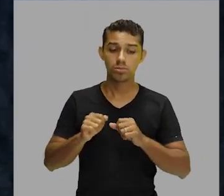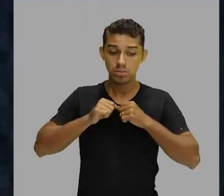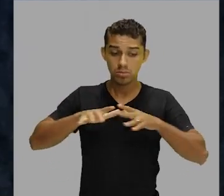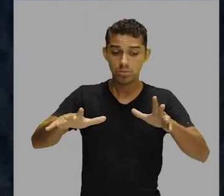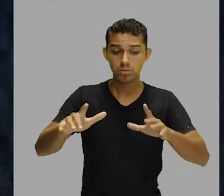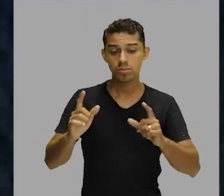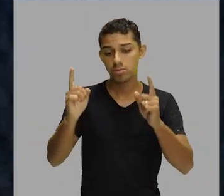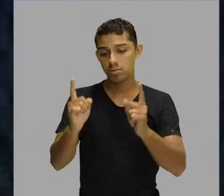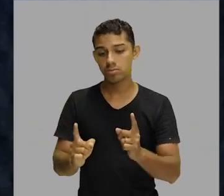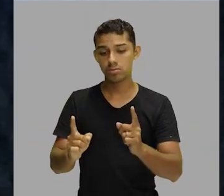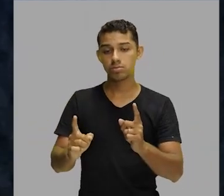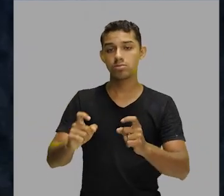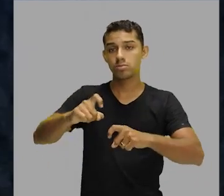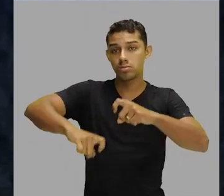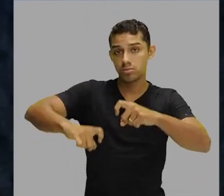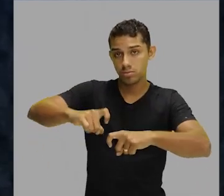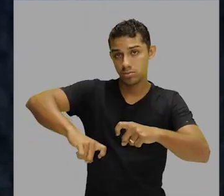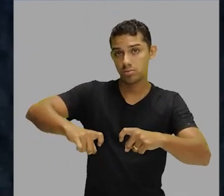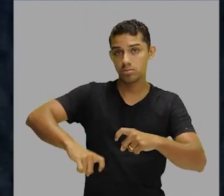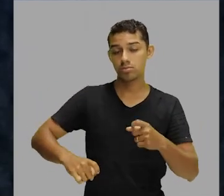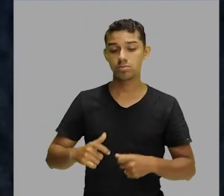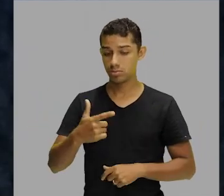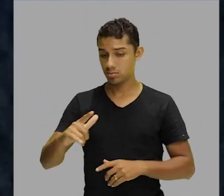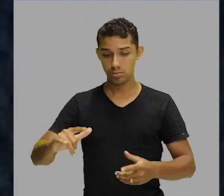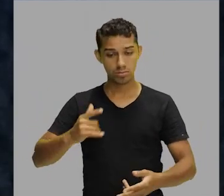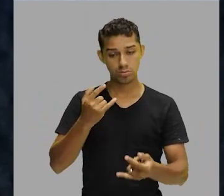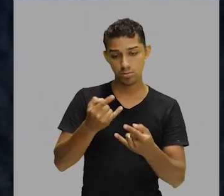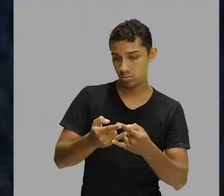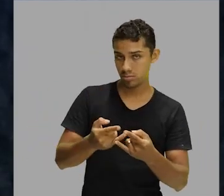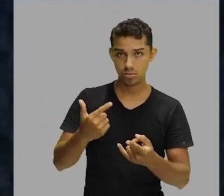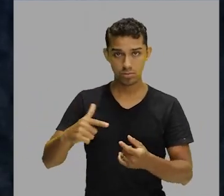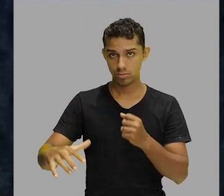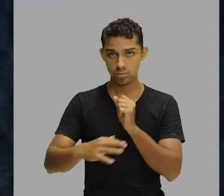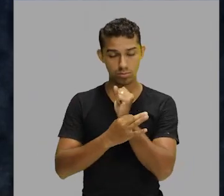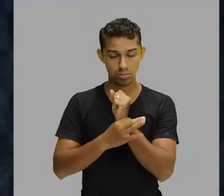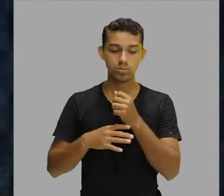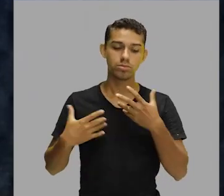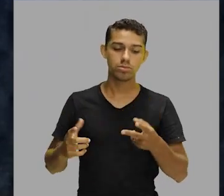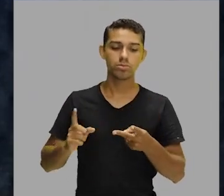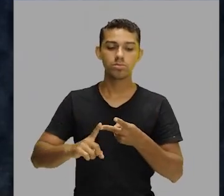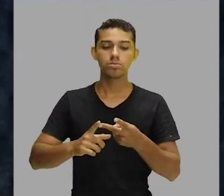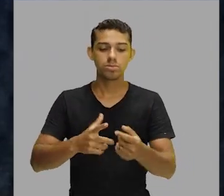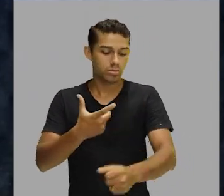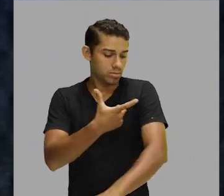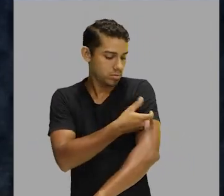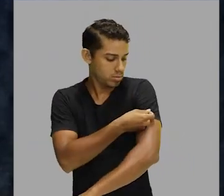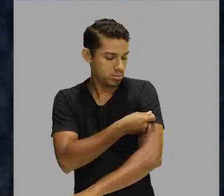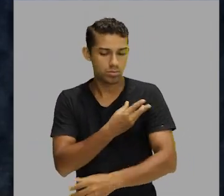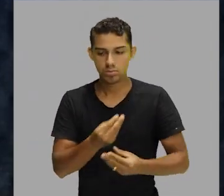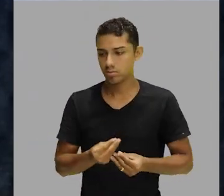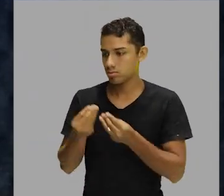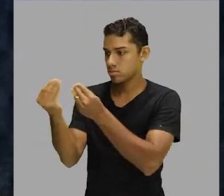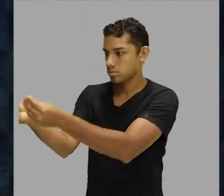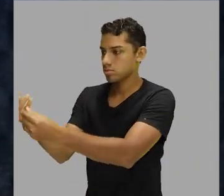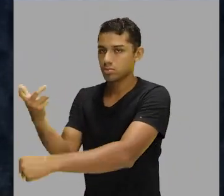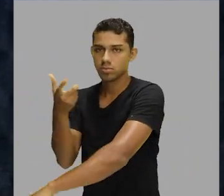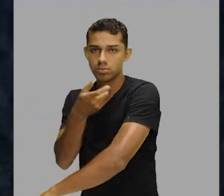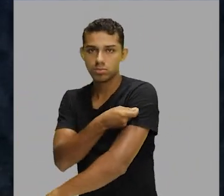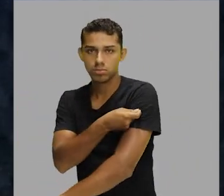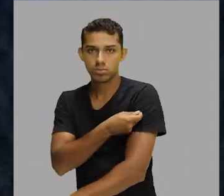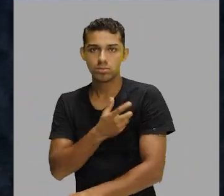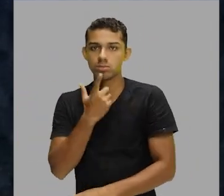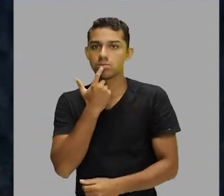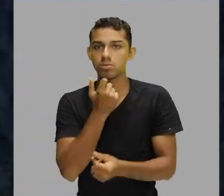com parceiros portadores do vírus e de transfusões com sangue contaminado. Mulheres grávidas, portadoras de HIV, elas